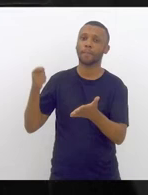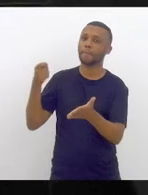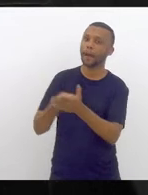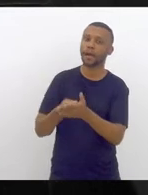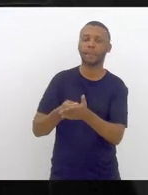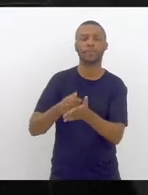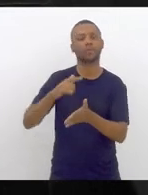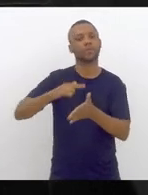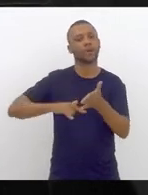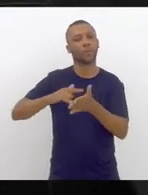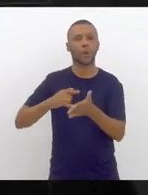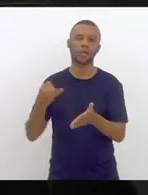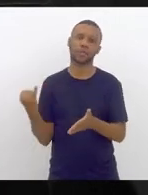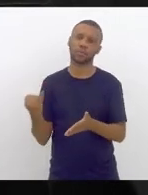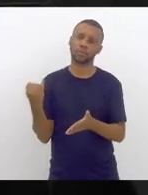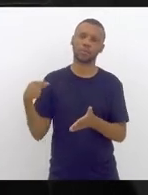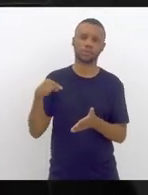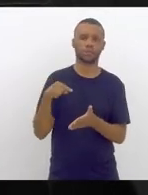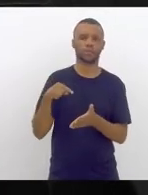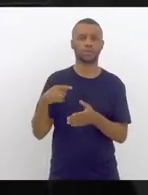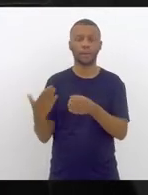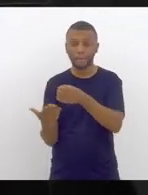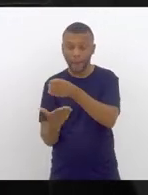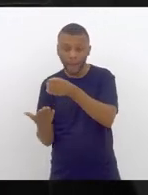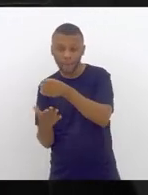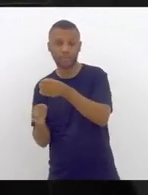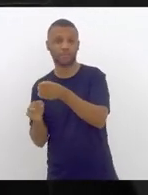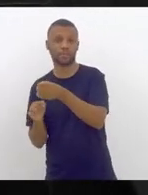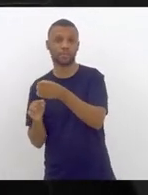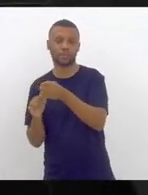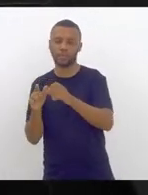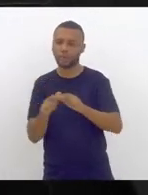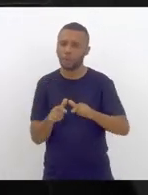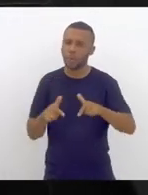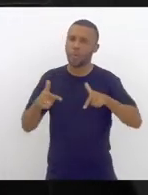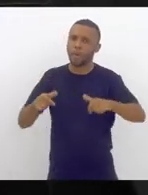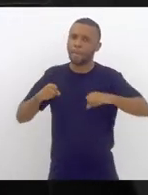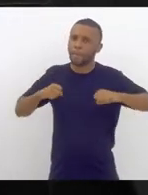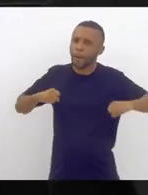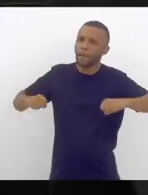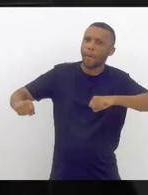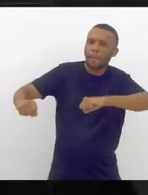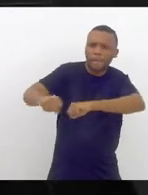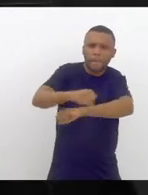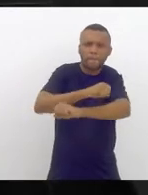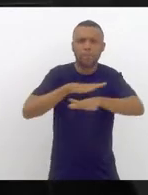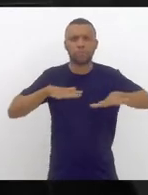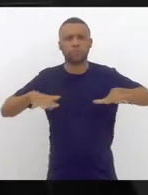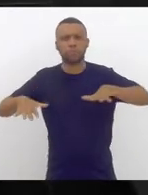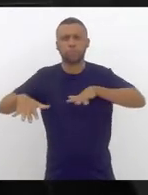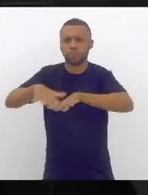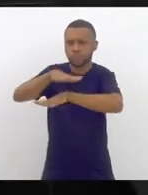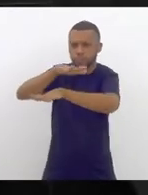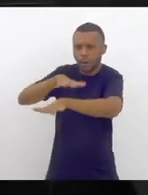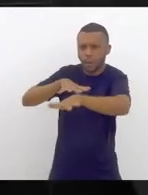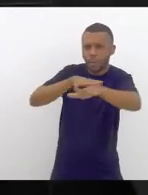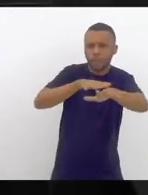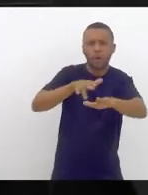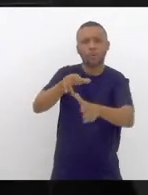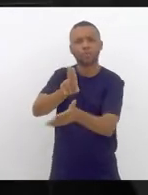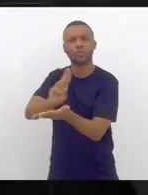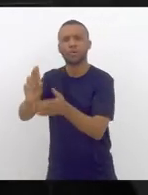essa essa reação forte dos movimentos sociais são fortes das Universidades de